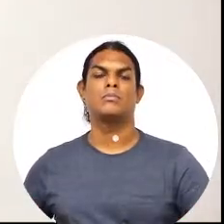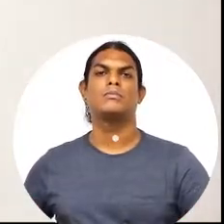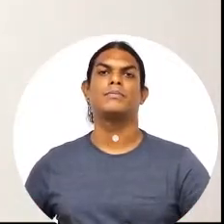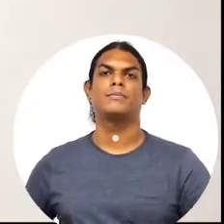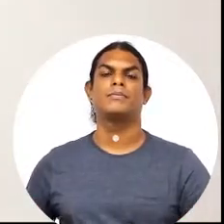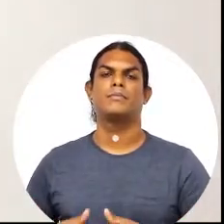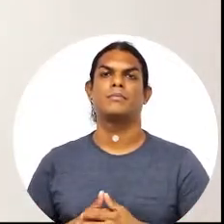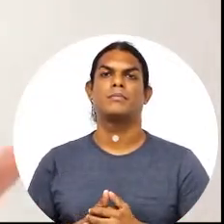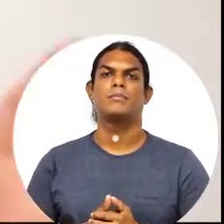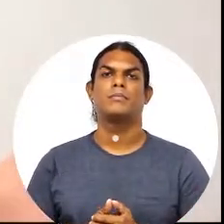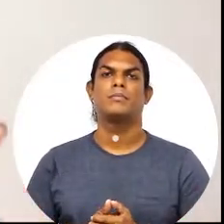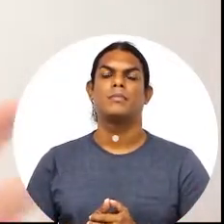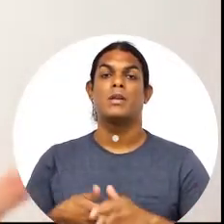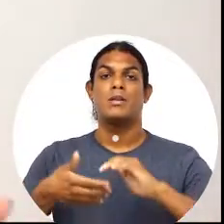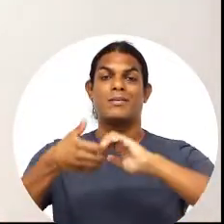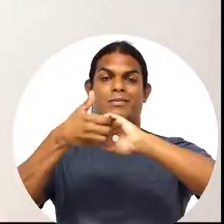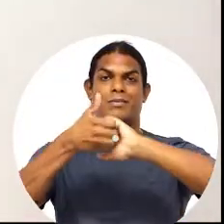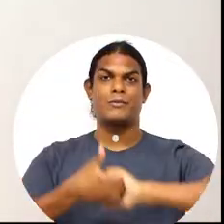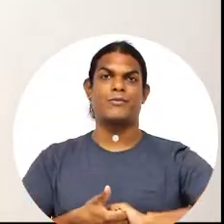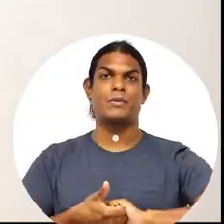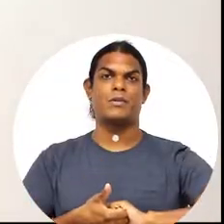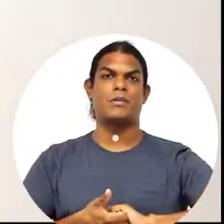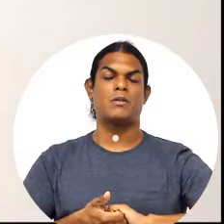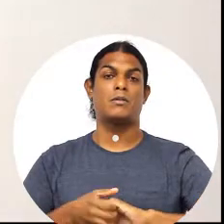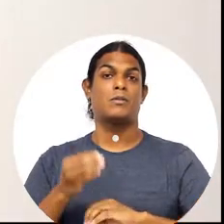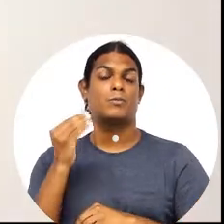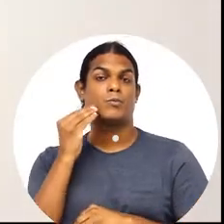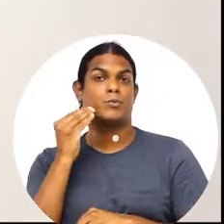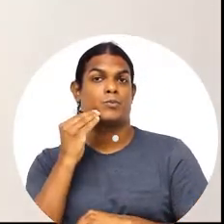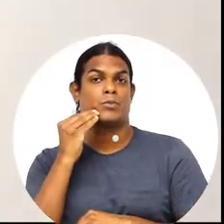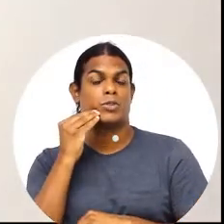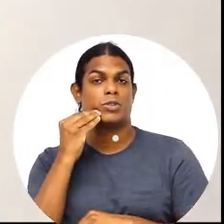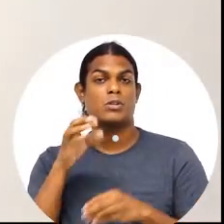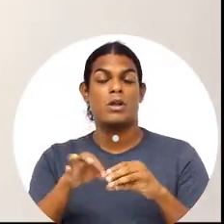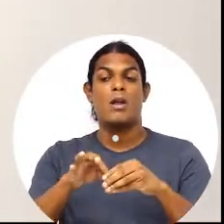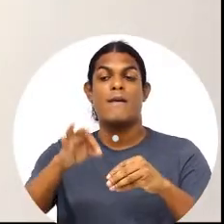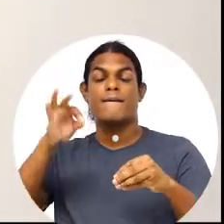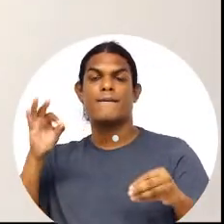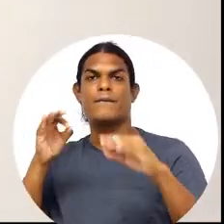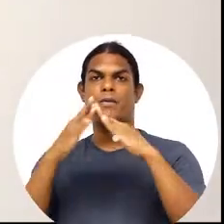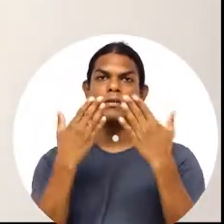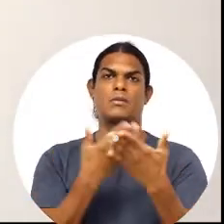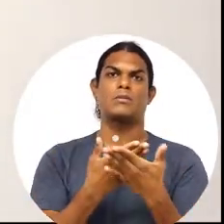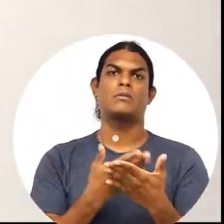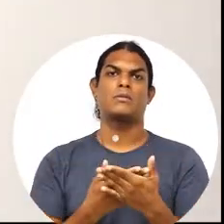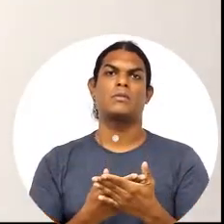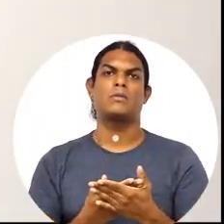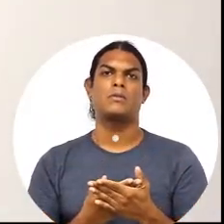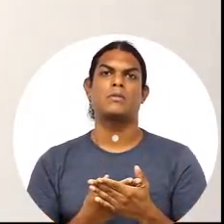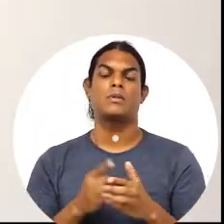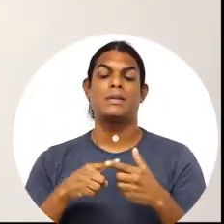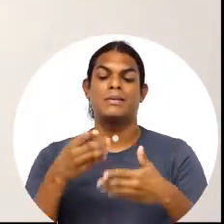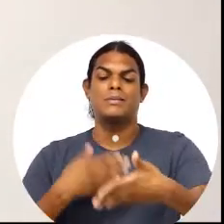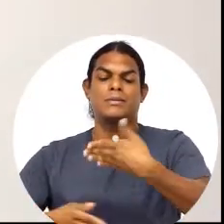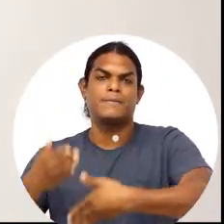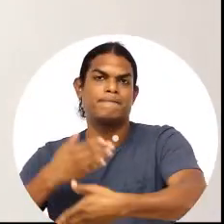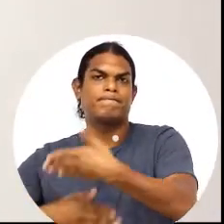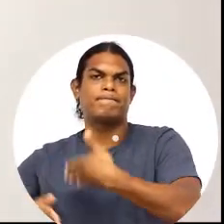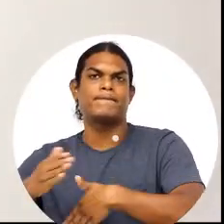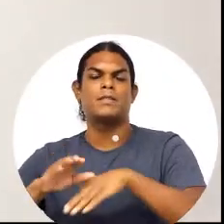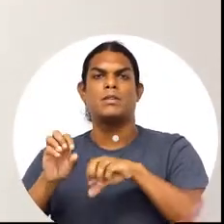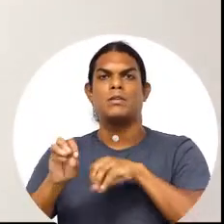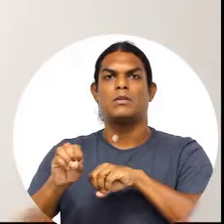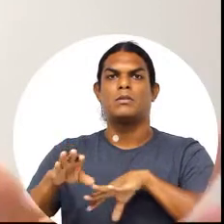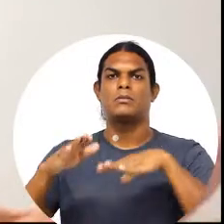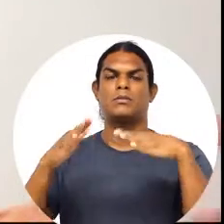experiência extraescolar e nessa vinculação entre a educação escolar, o trabalho e as práticas sociais,